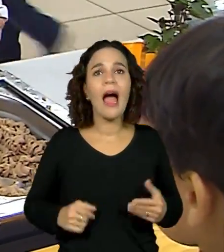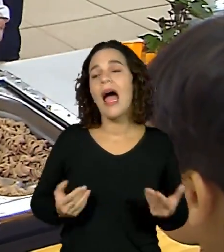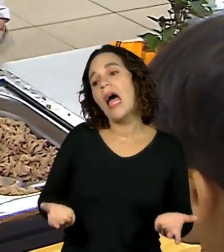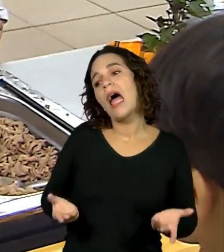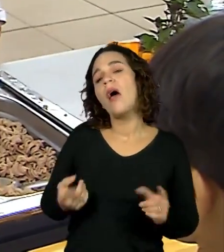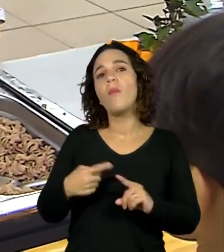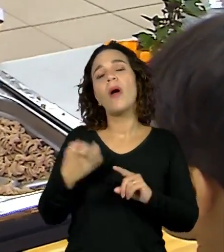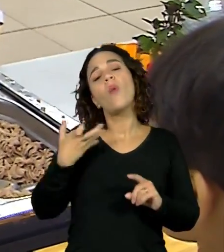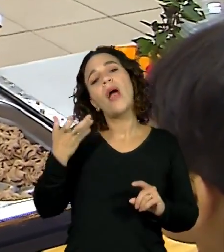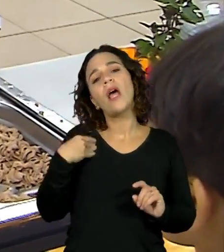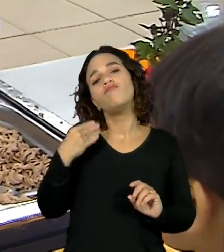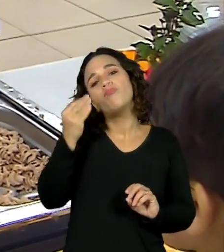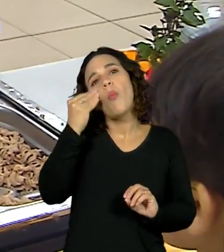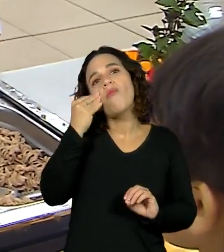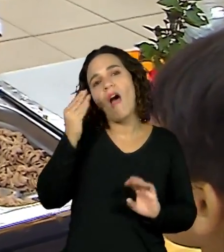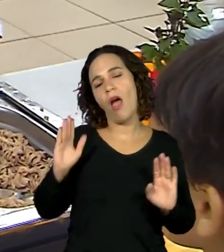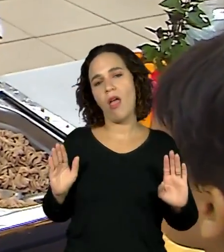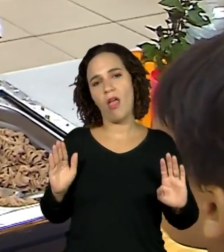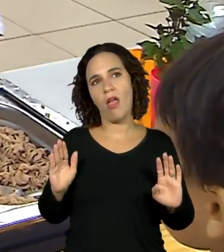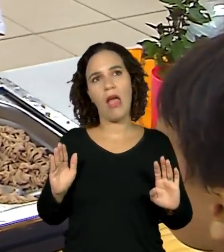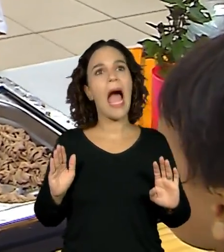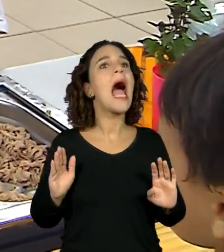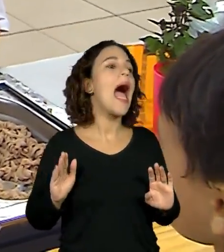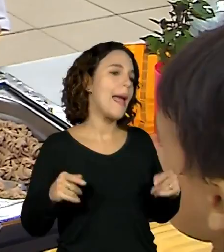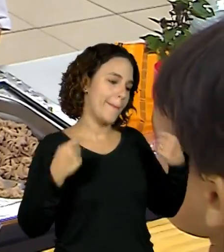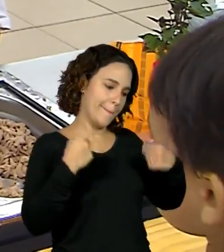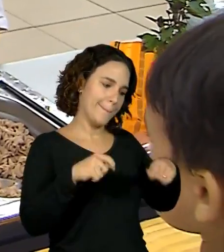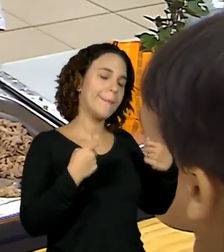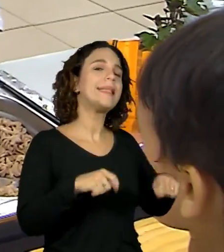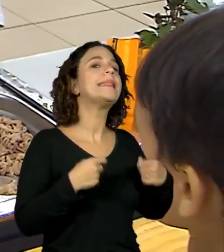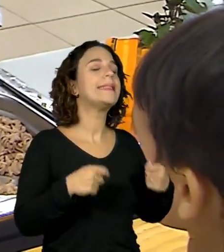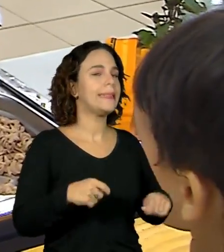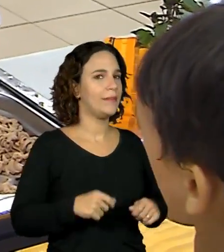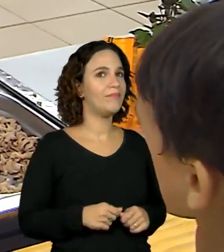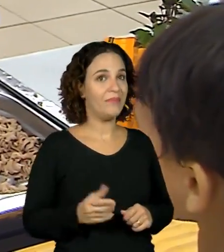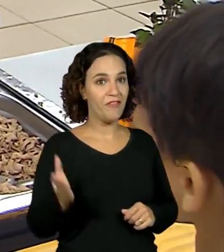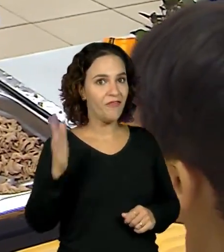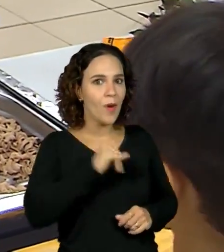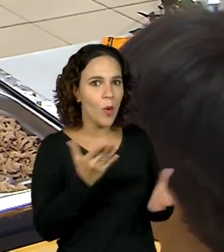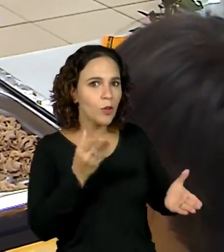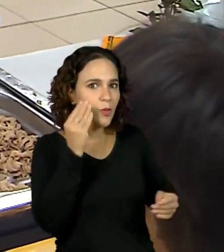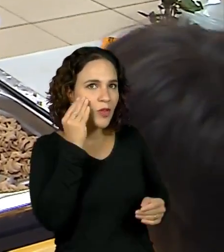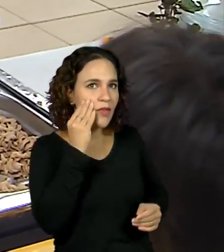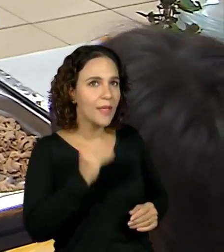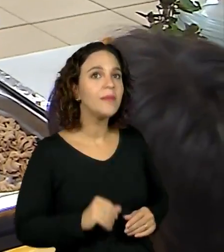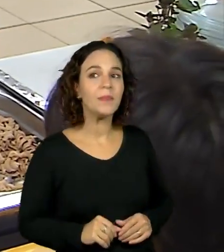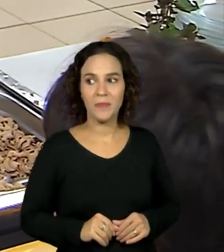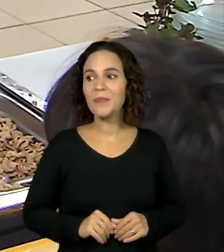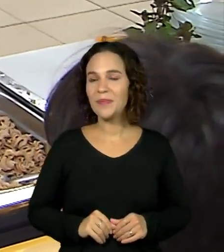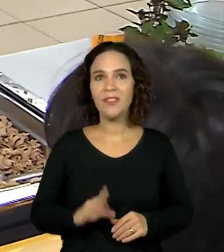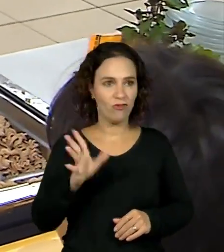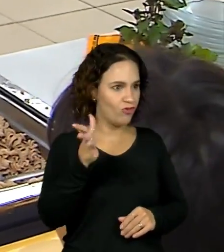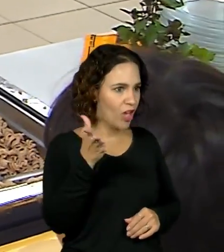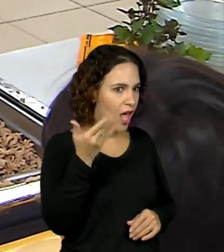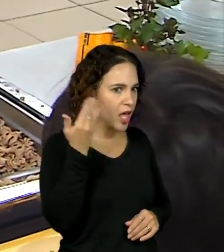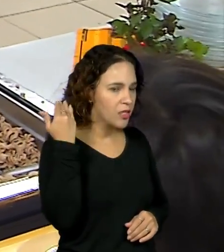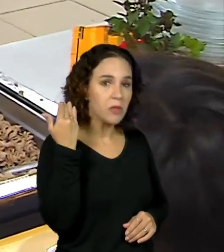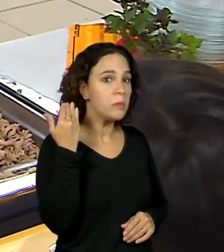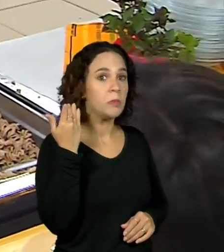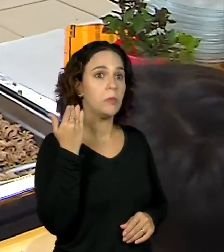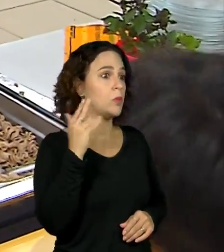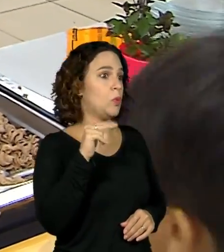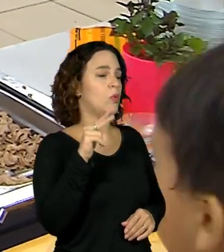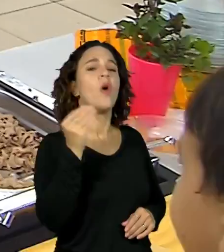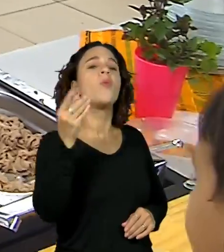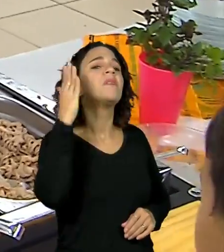porque eu desejo experimentar, né? Precisa experimentar. Vamos experimentar hoje, então? Você já experimentou? Não. E como é